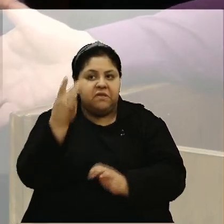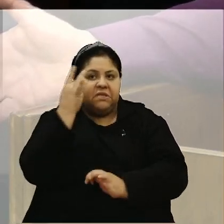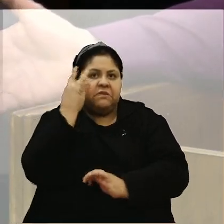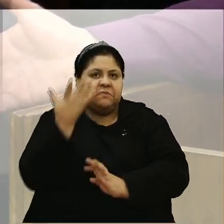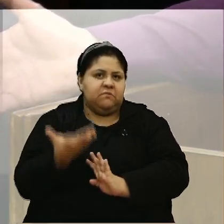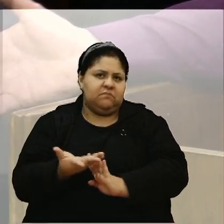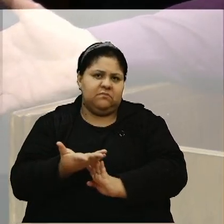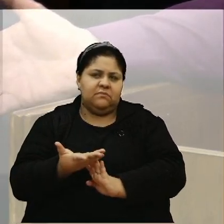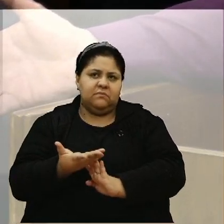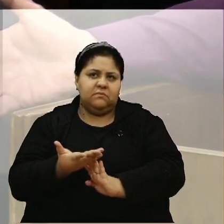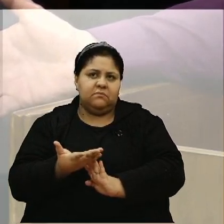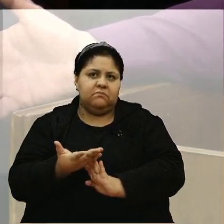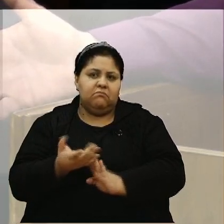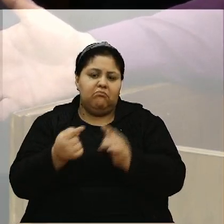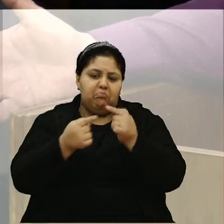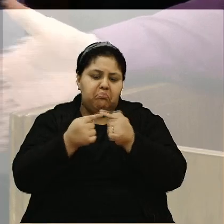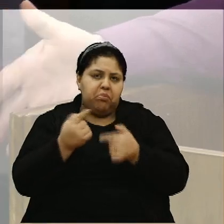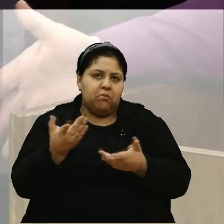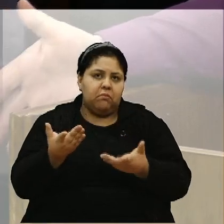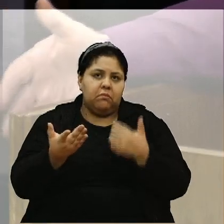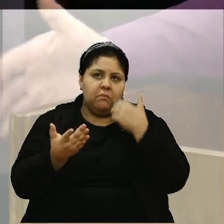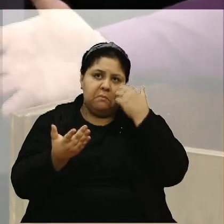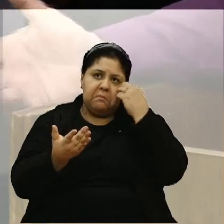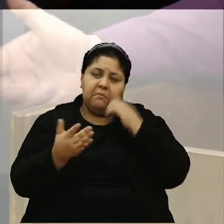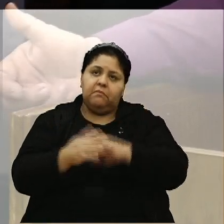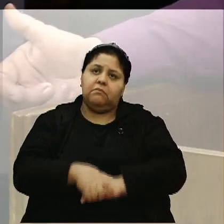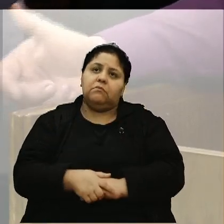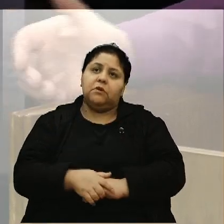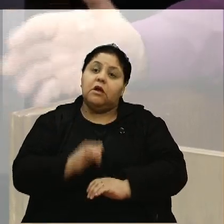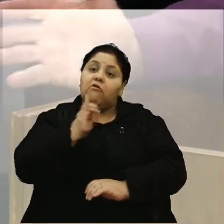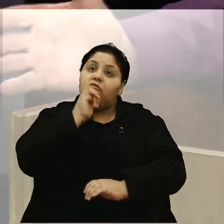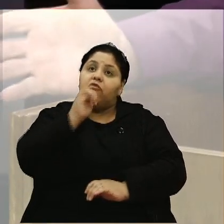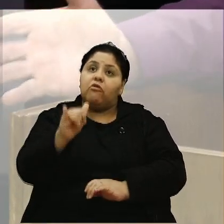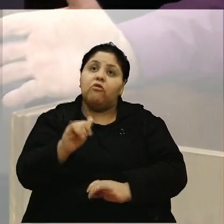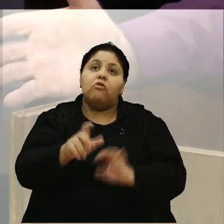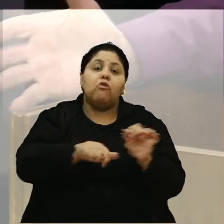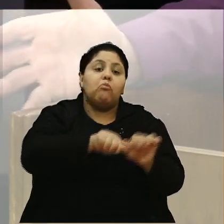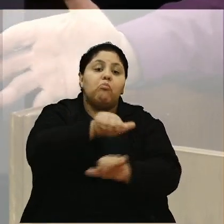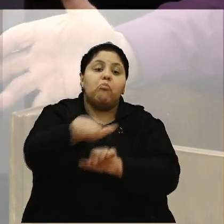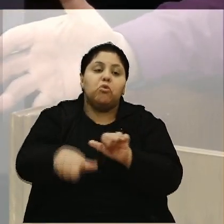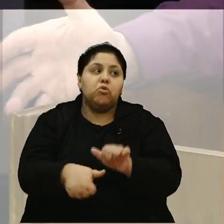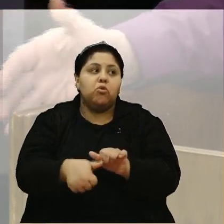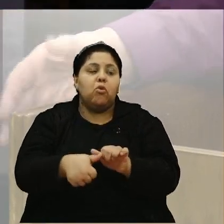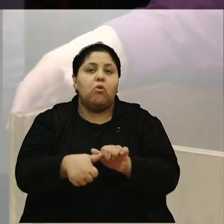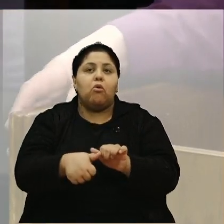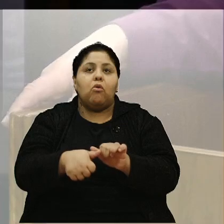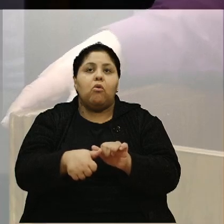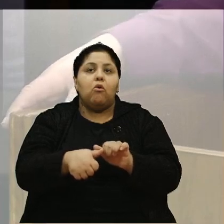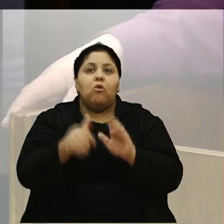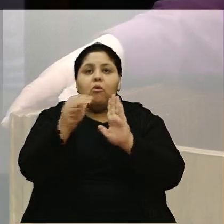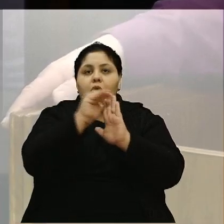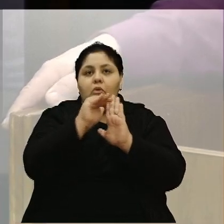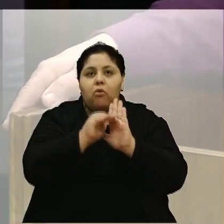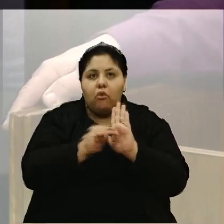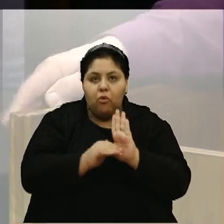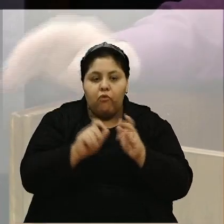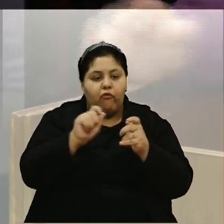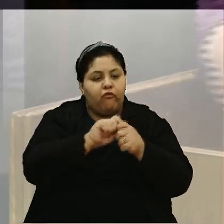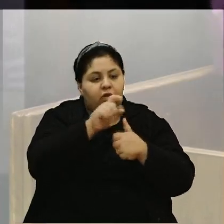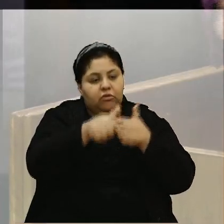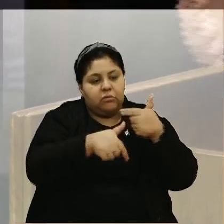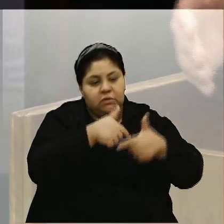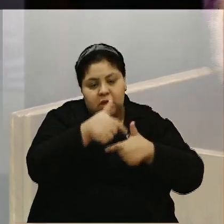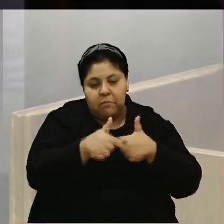uma desconsideração. Venha e diga, mudou os planos, já que foi feito um trabalho que